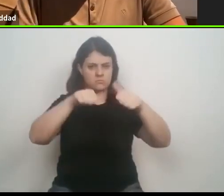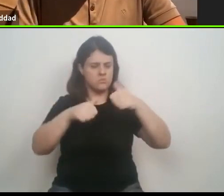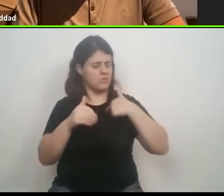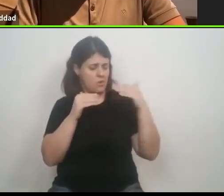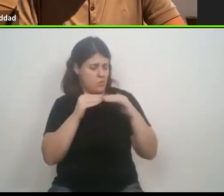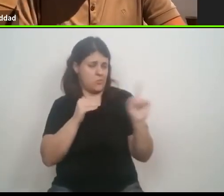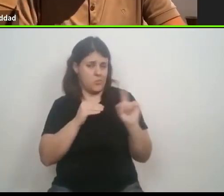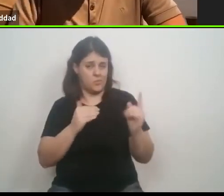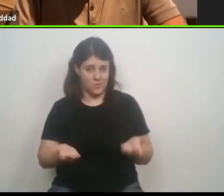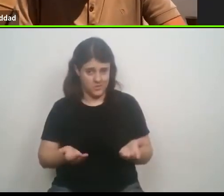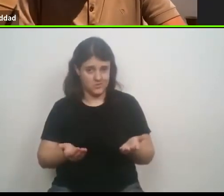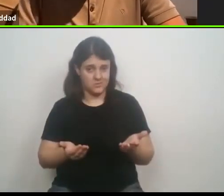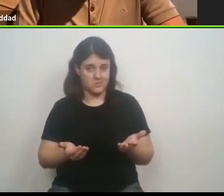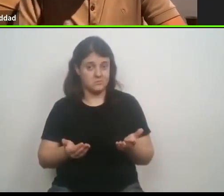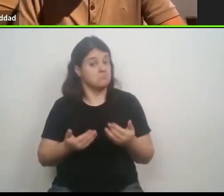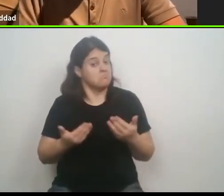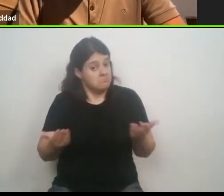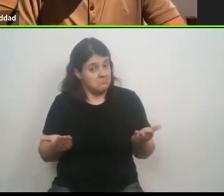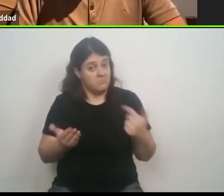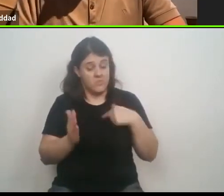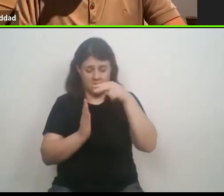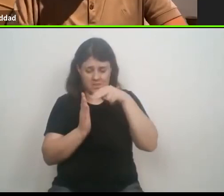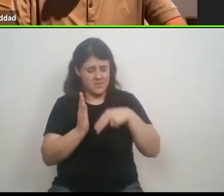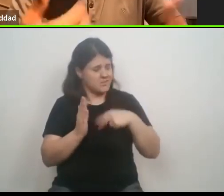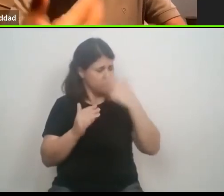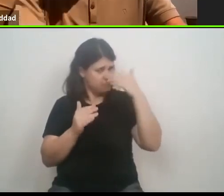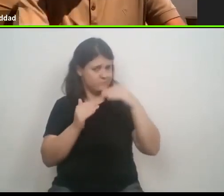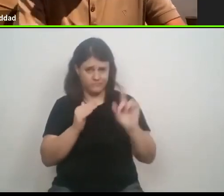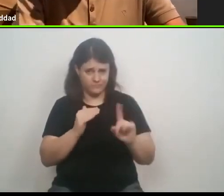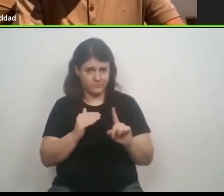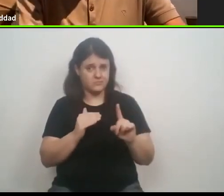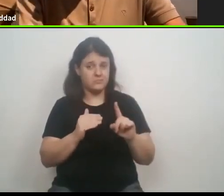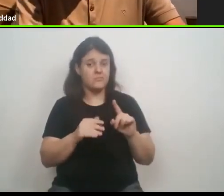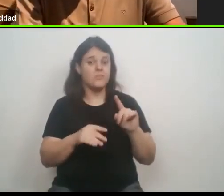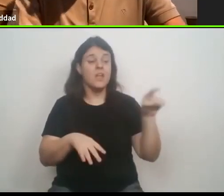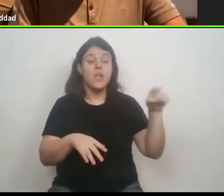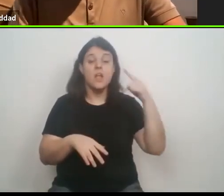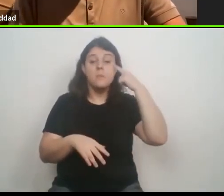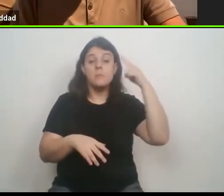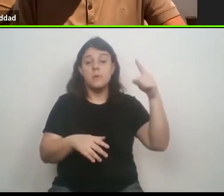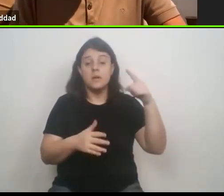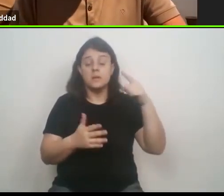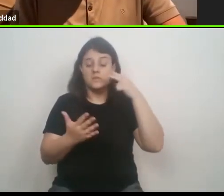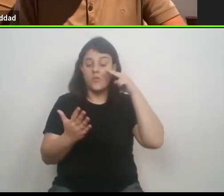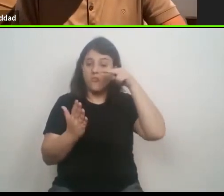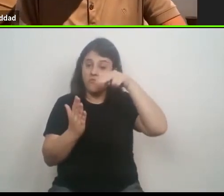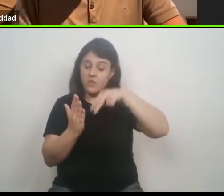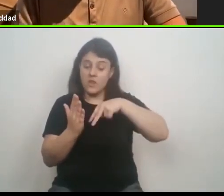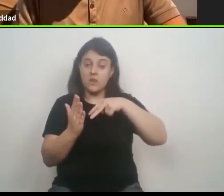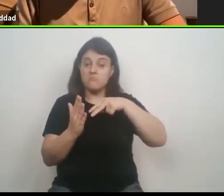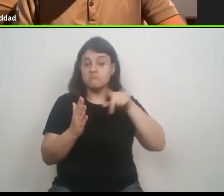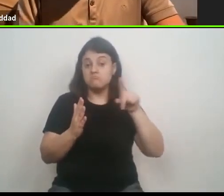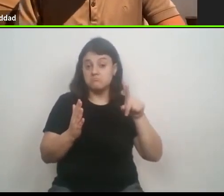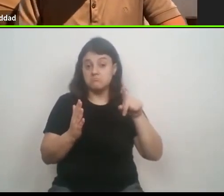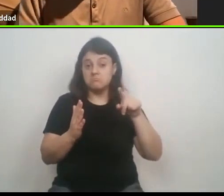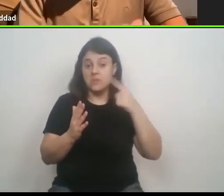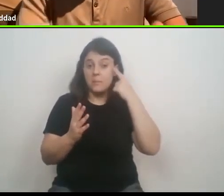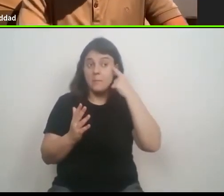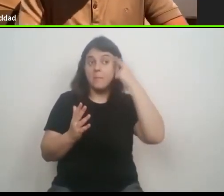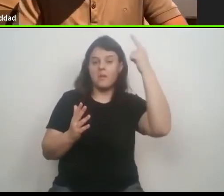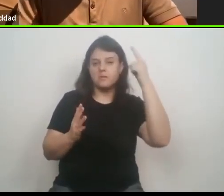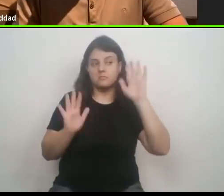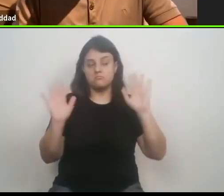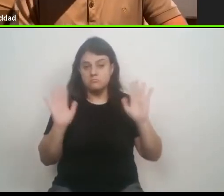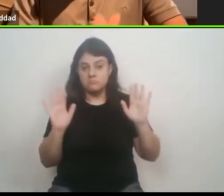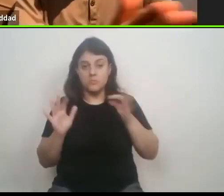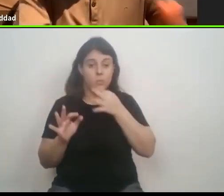concordo. Em nenhum momento eu concordo. Interpretações sobre fatos não são fatos. E, às vezes, eles se